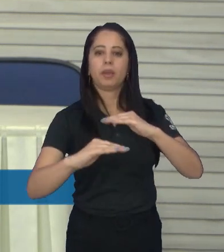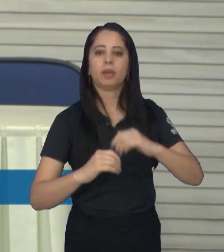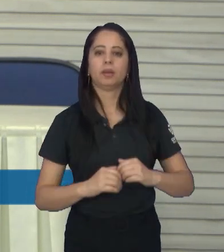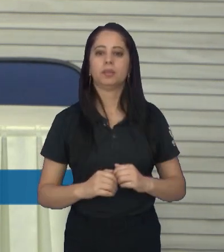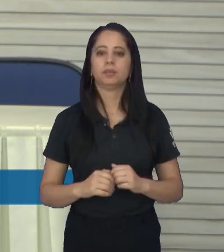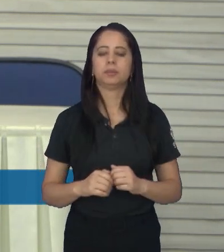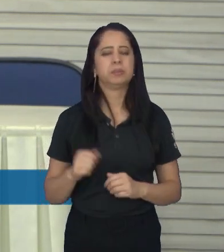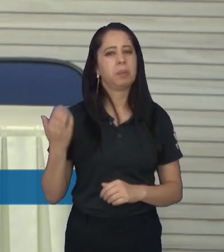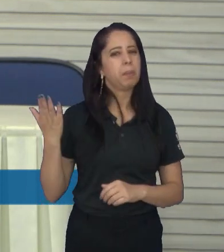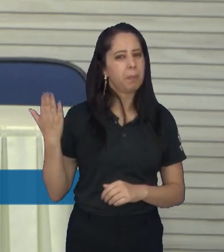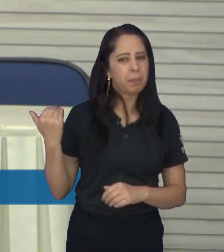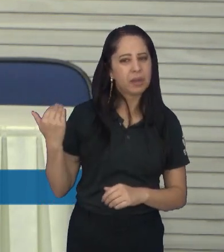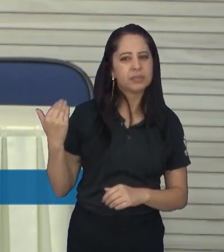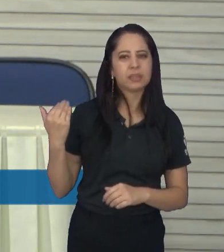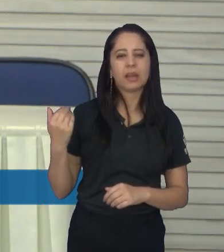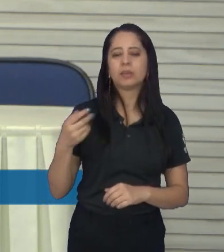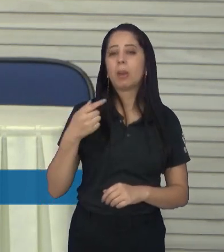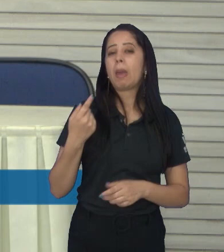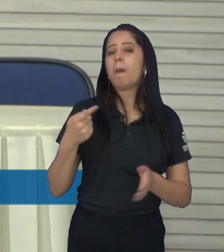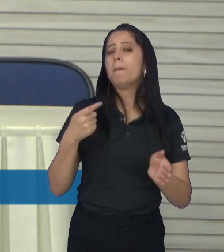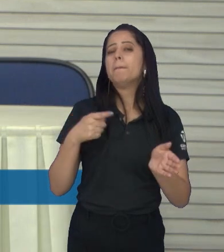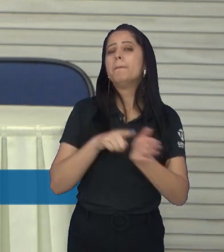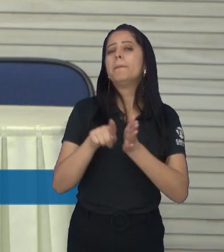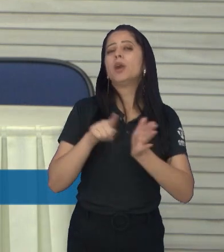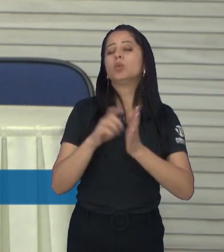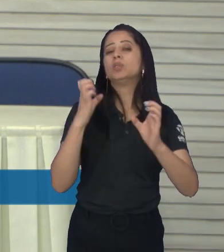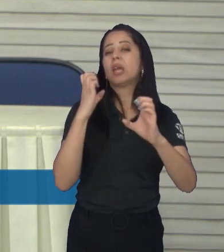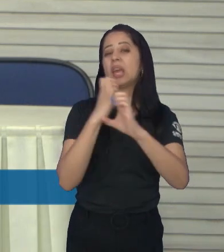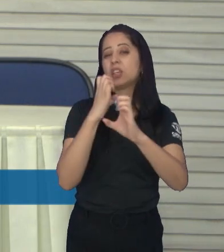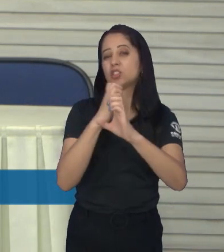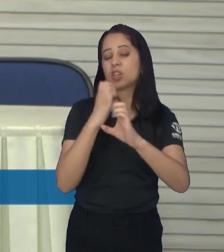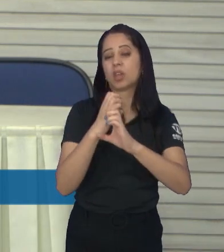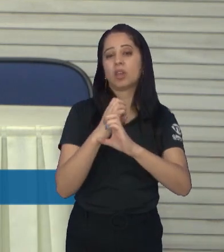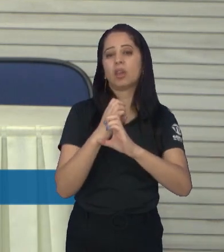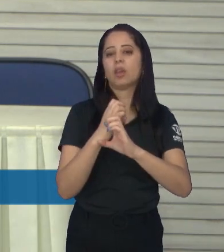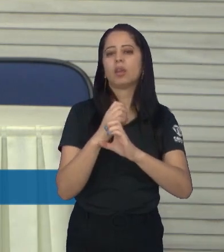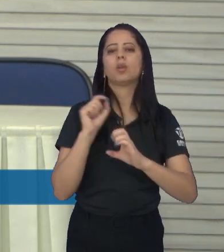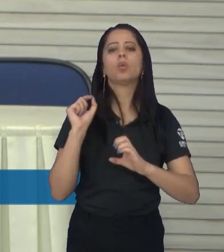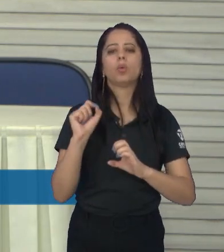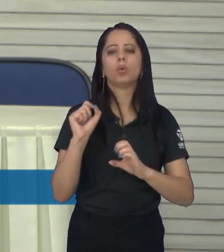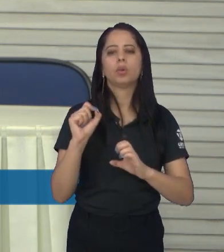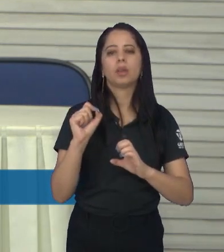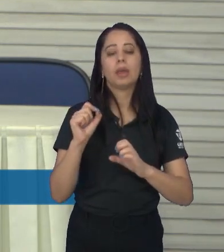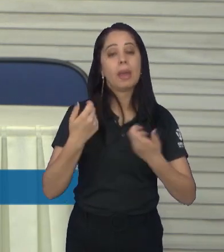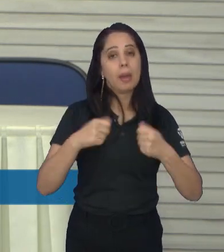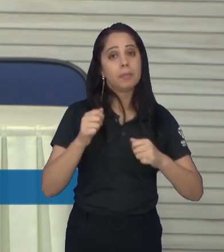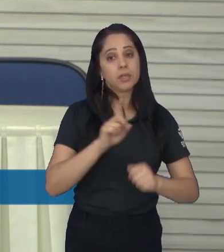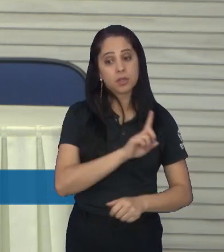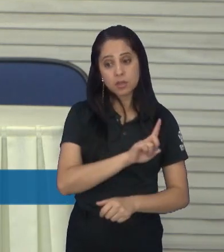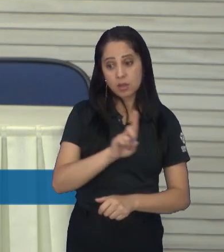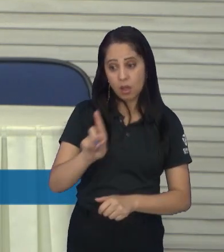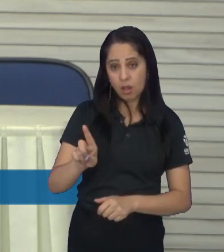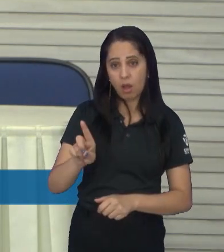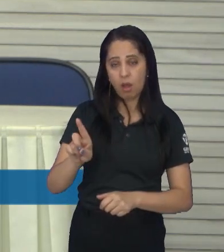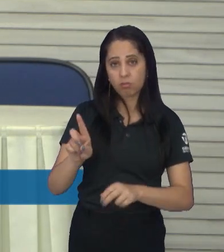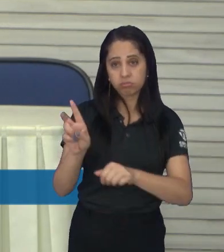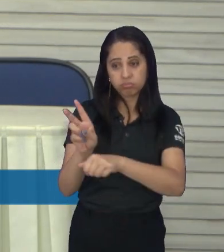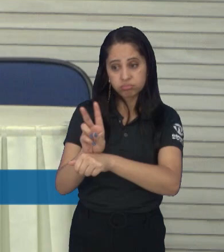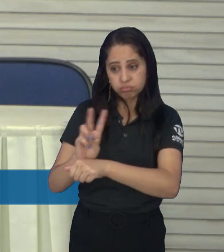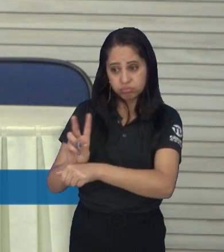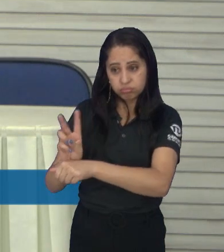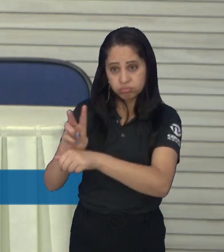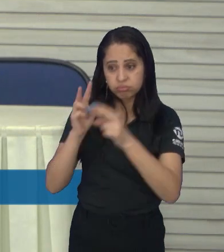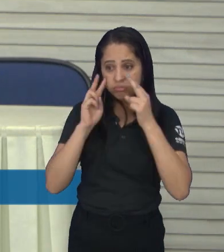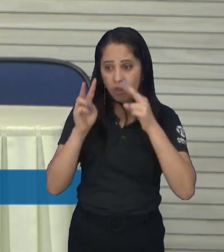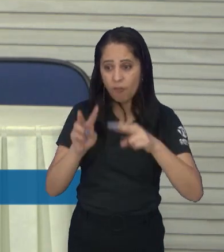solicitado outra vez do engenheiro Osvaldo que houvesse uma vistoria justamente no que foi